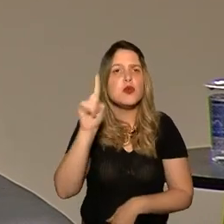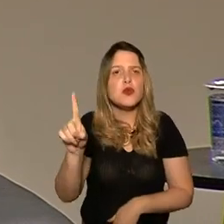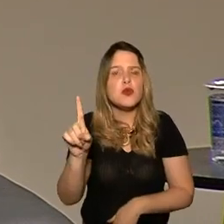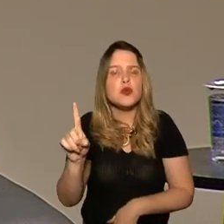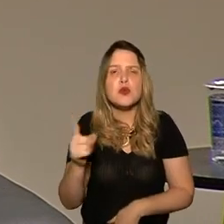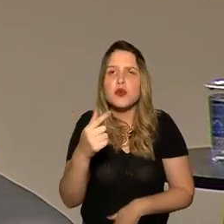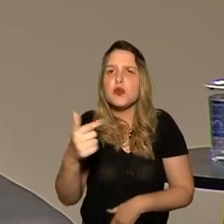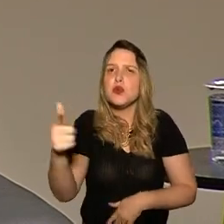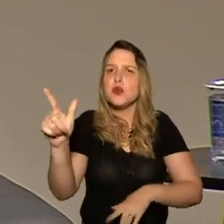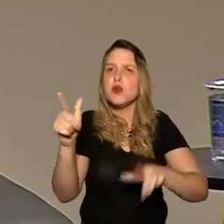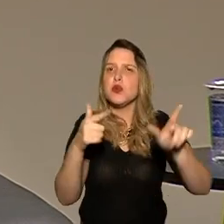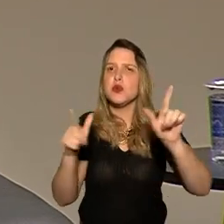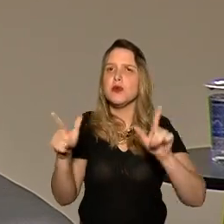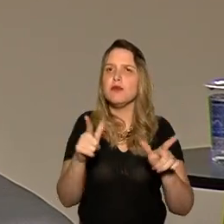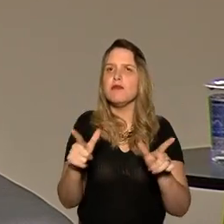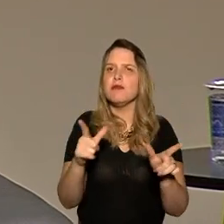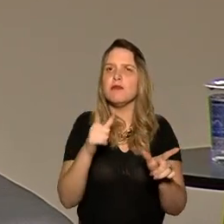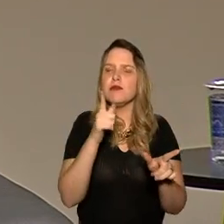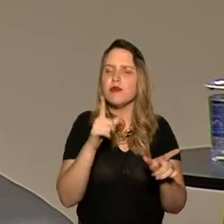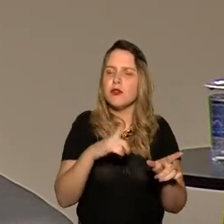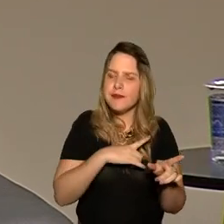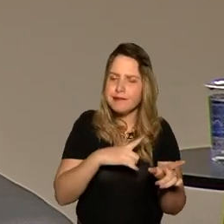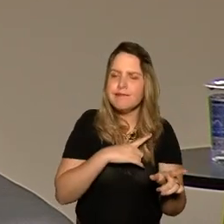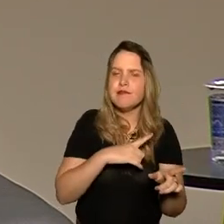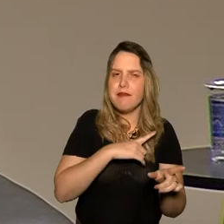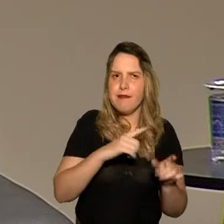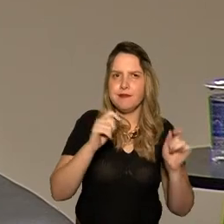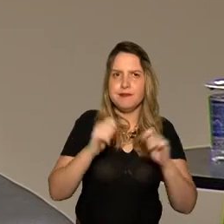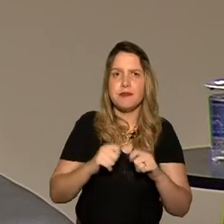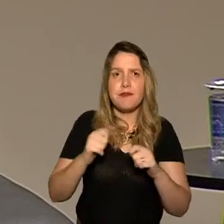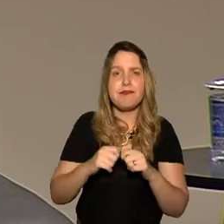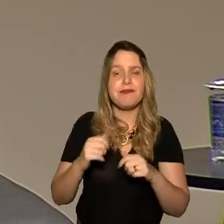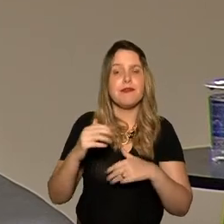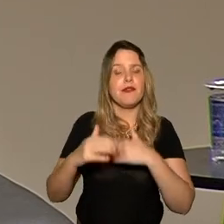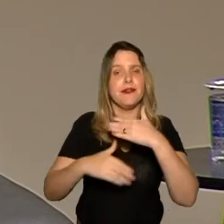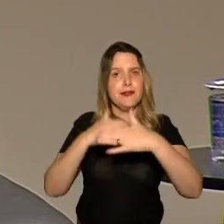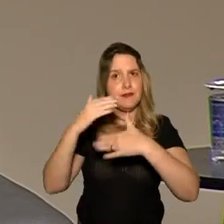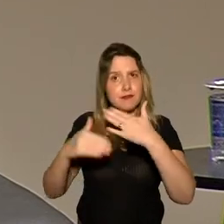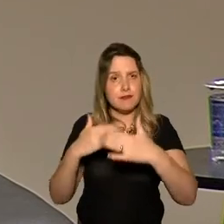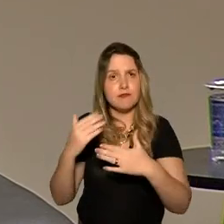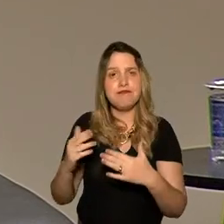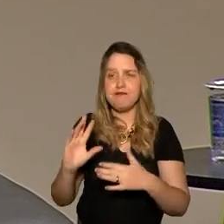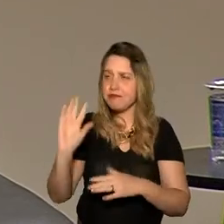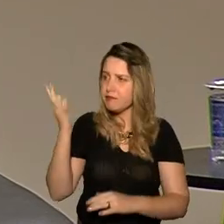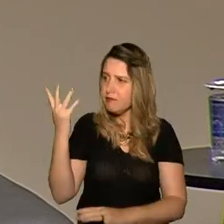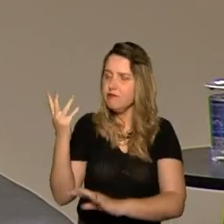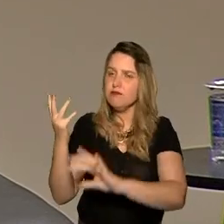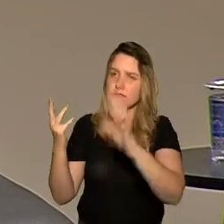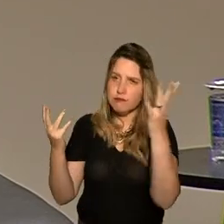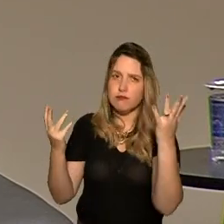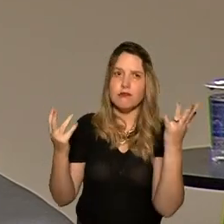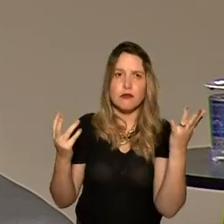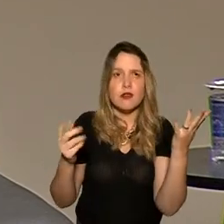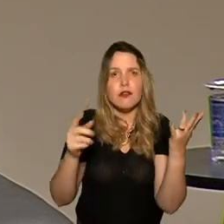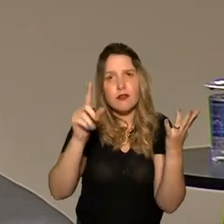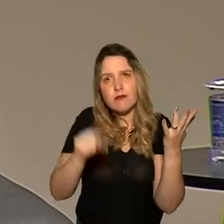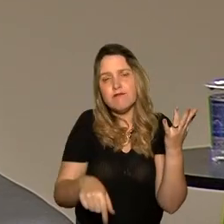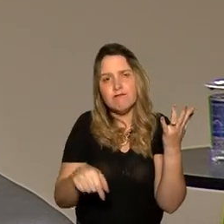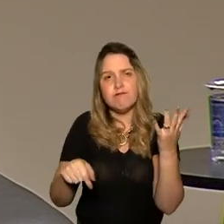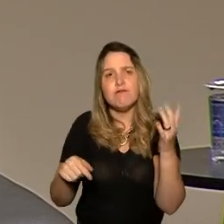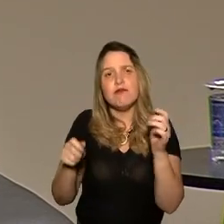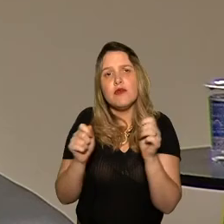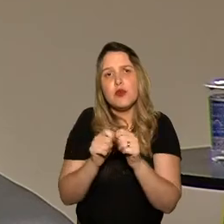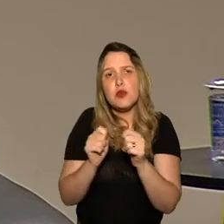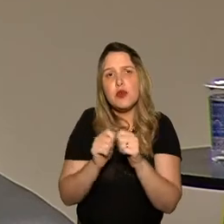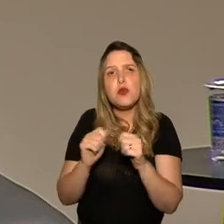se encontra nesse eixo da educação não formal e ela envolve proposição que proposições são essas e